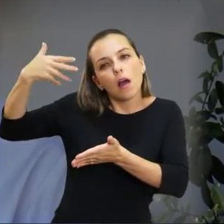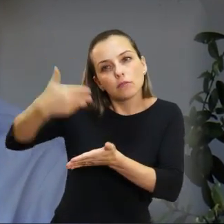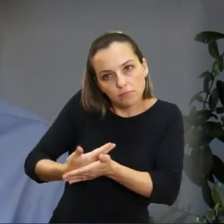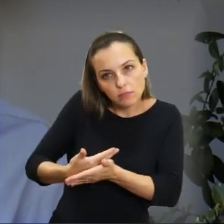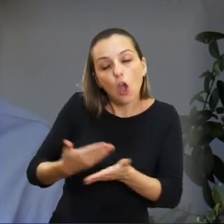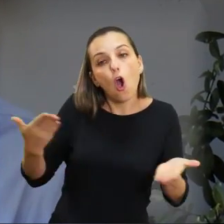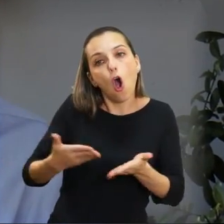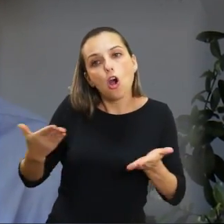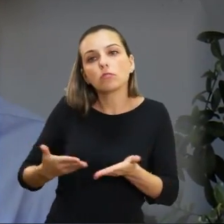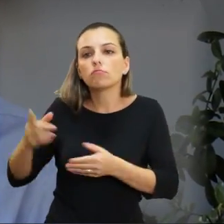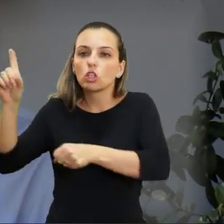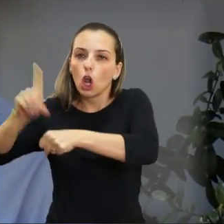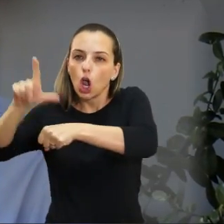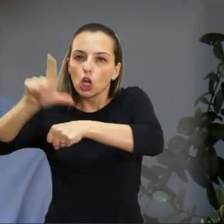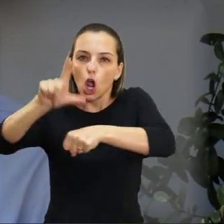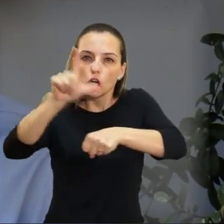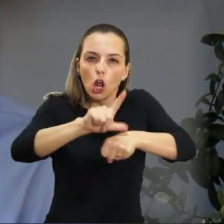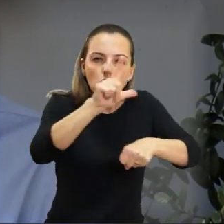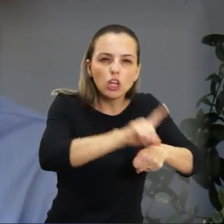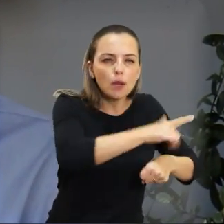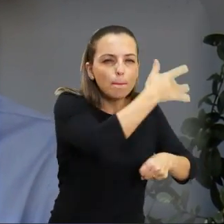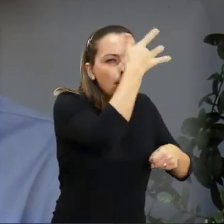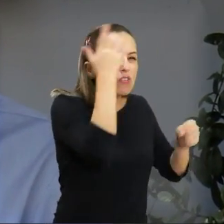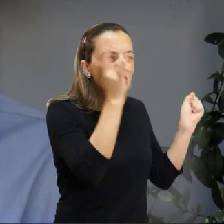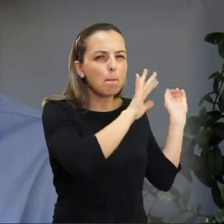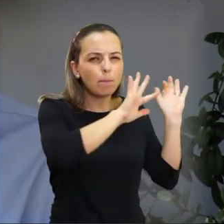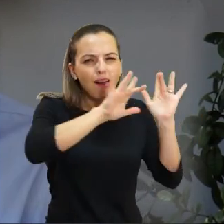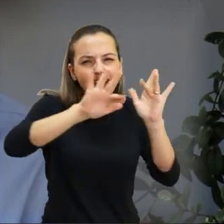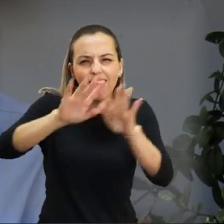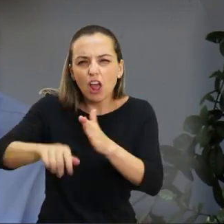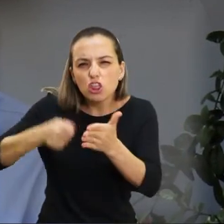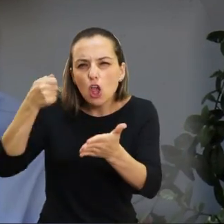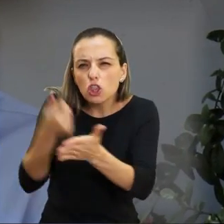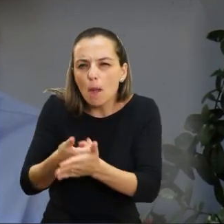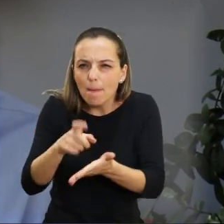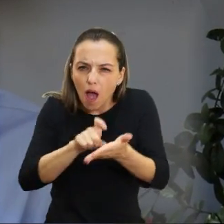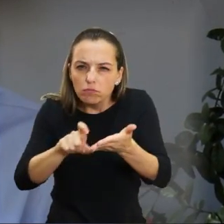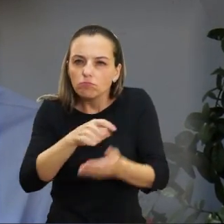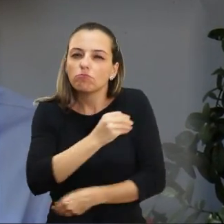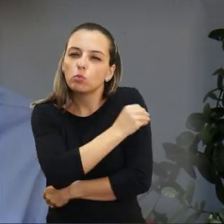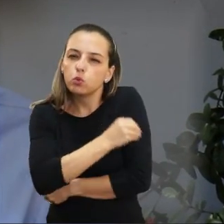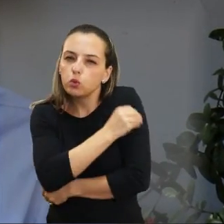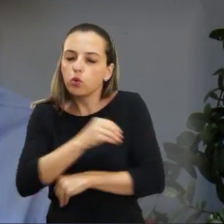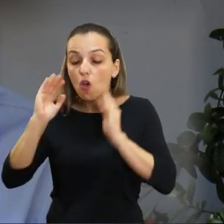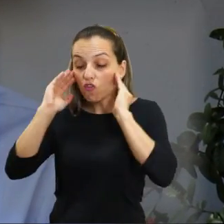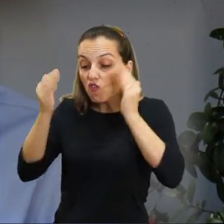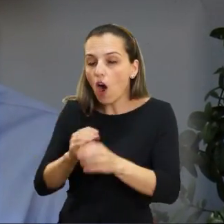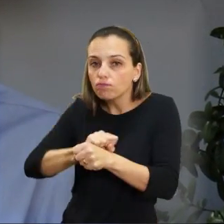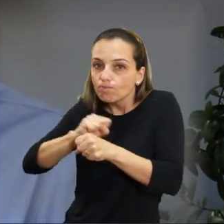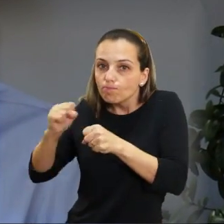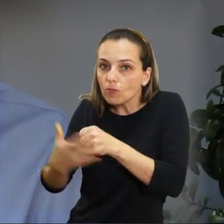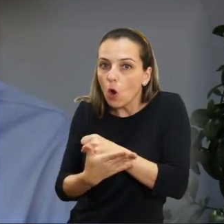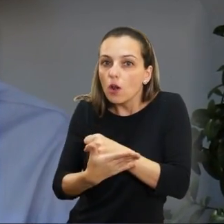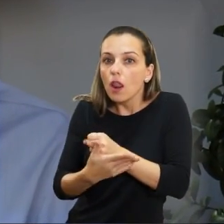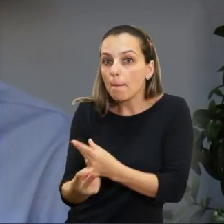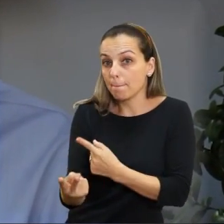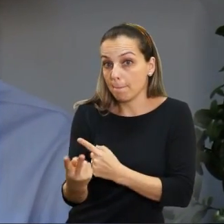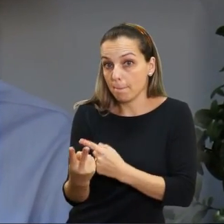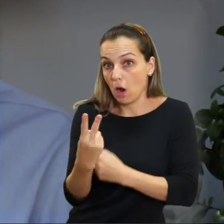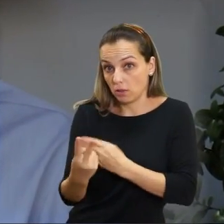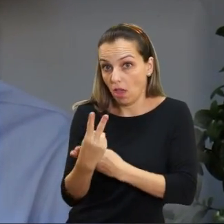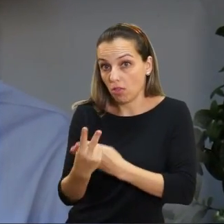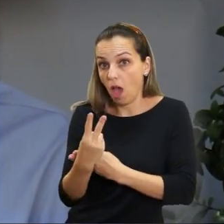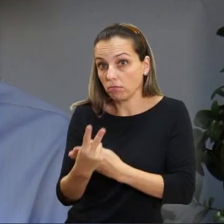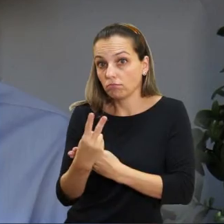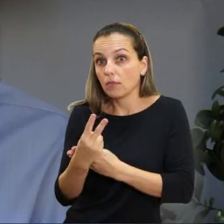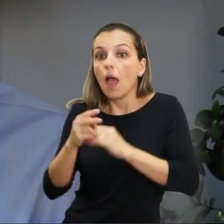dias vimos uma corrida aos comércios em busca do álcool gel com o objetivo de limpar as mãos e prevenir